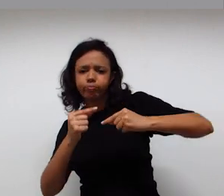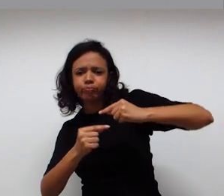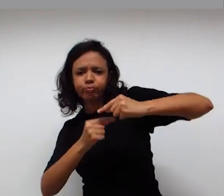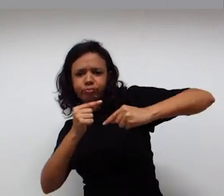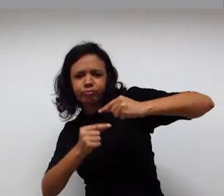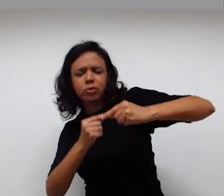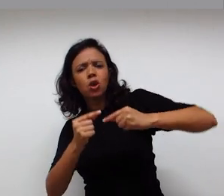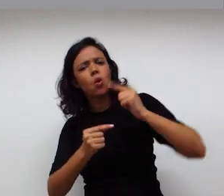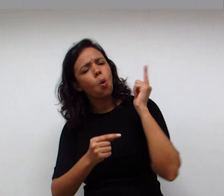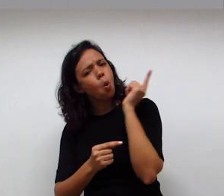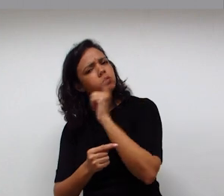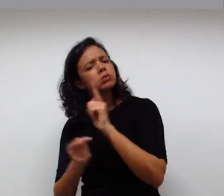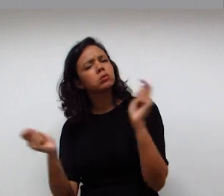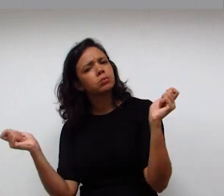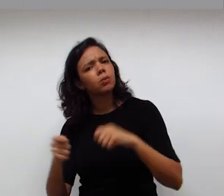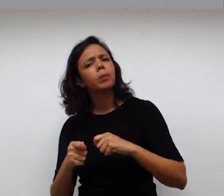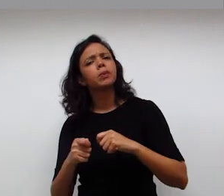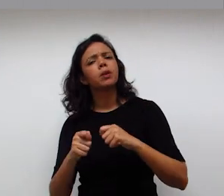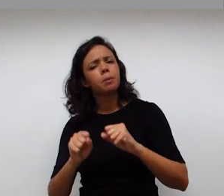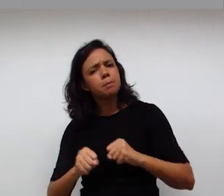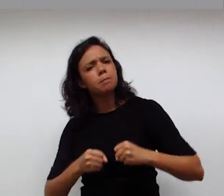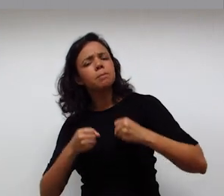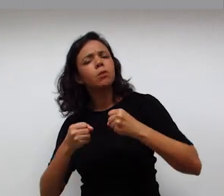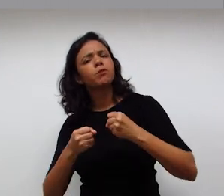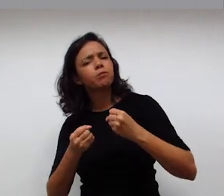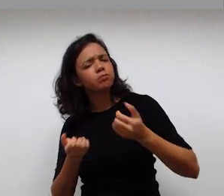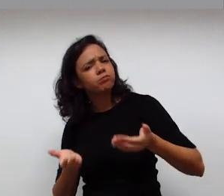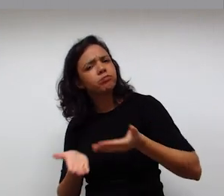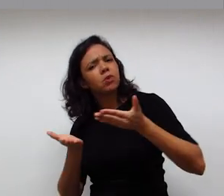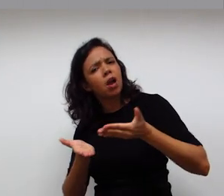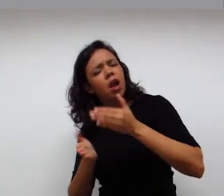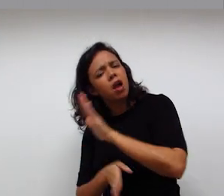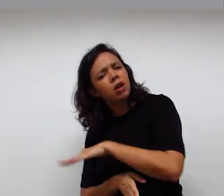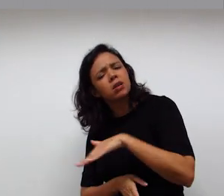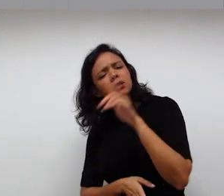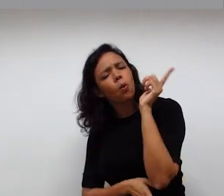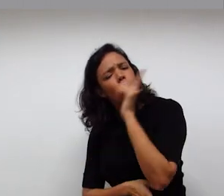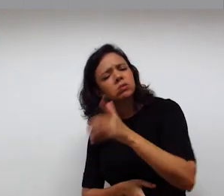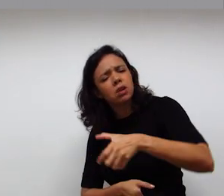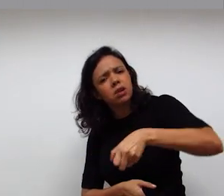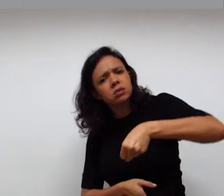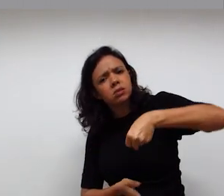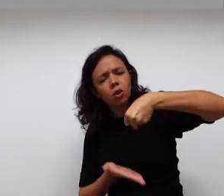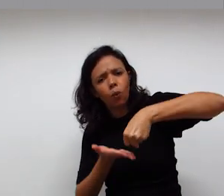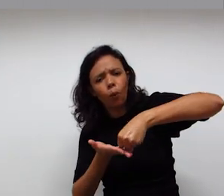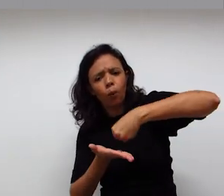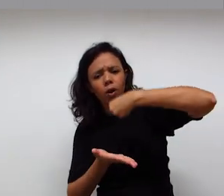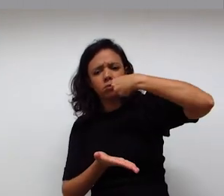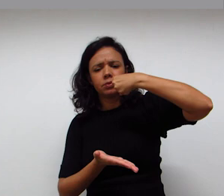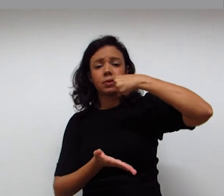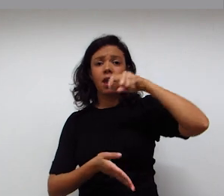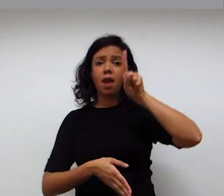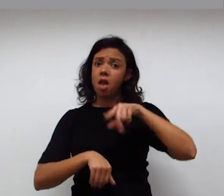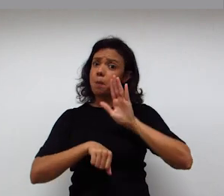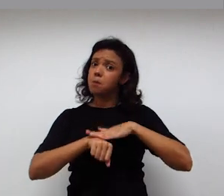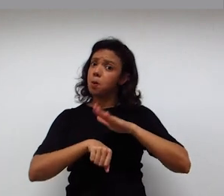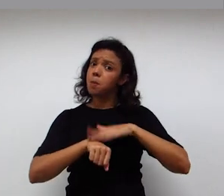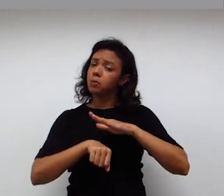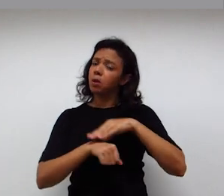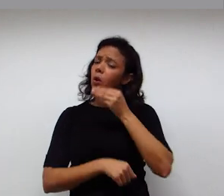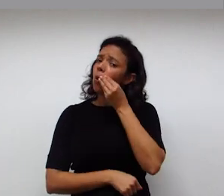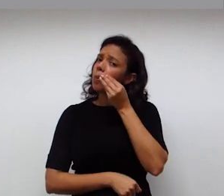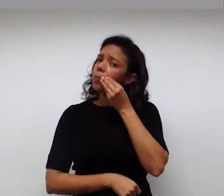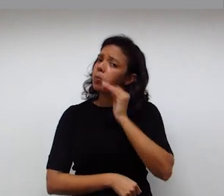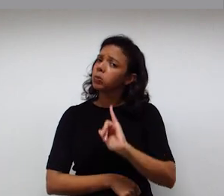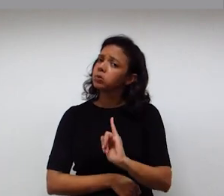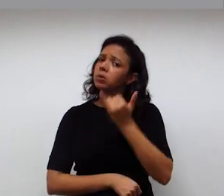possibilidade de engrossar e facilitar com que a criança consiga segurar. E aí é o momento também de oportunizar com que